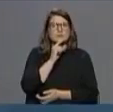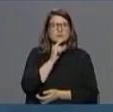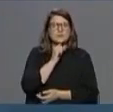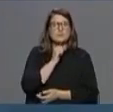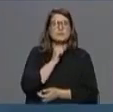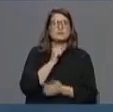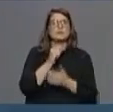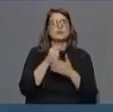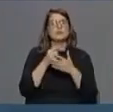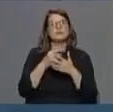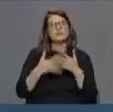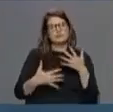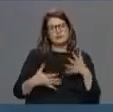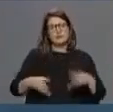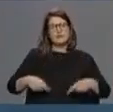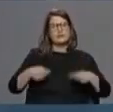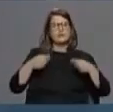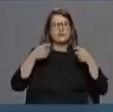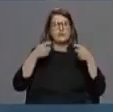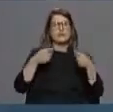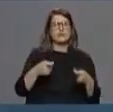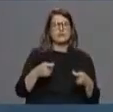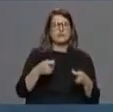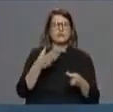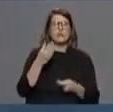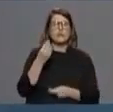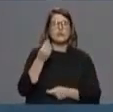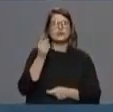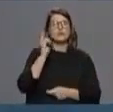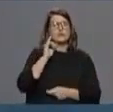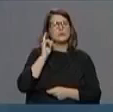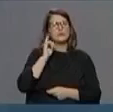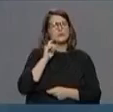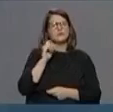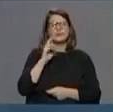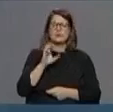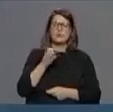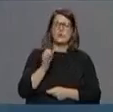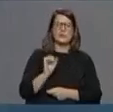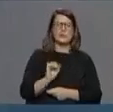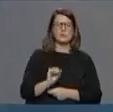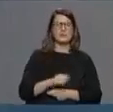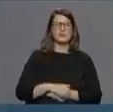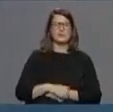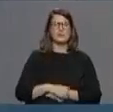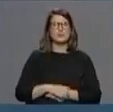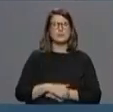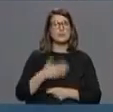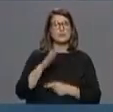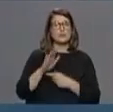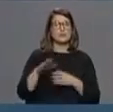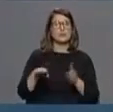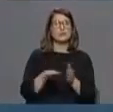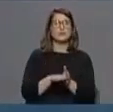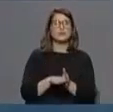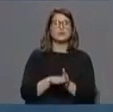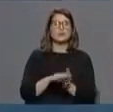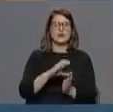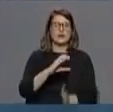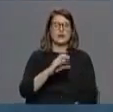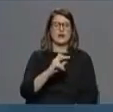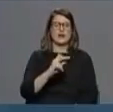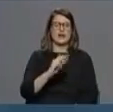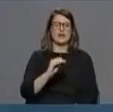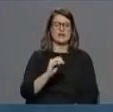de investimentos que foram muito importantes para a região, como este do Porto da Casa, que está